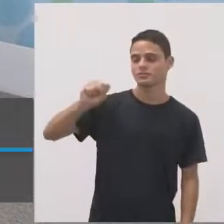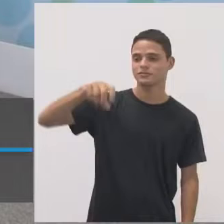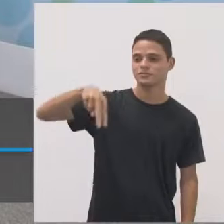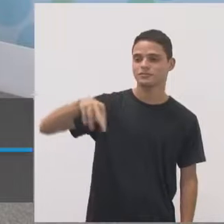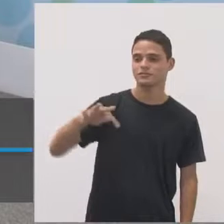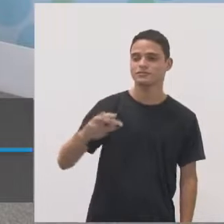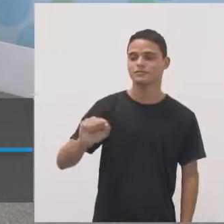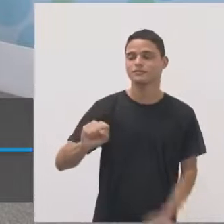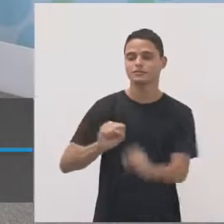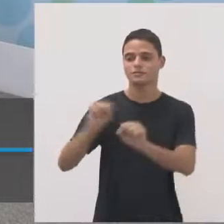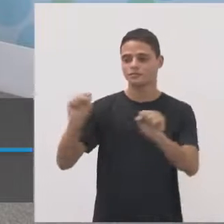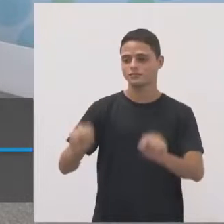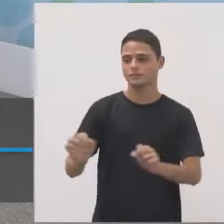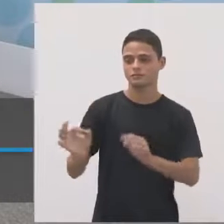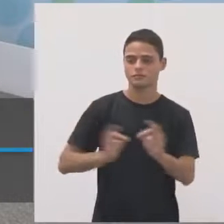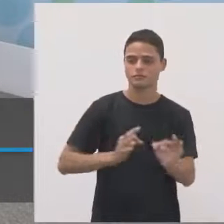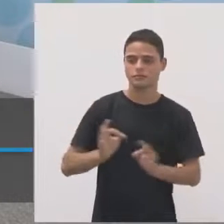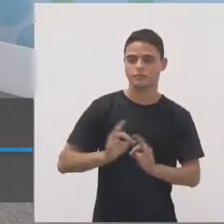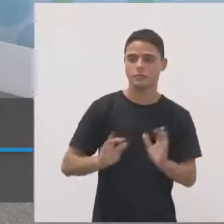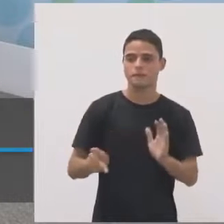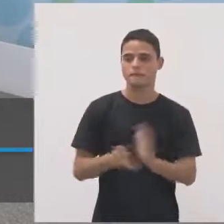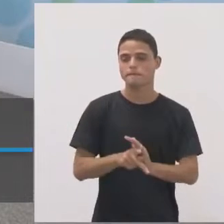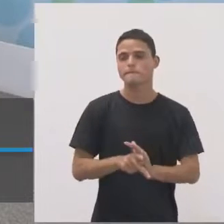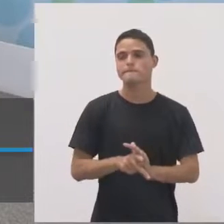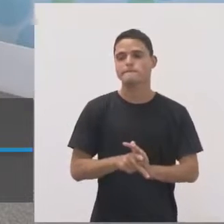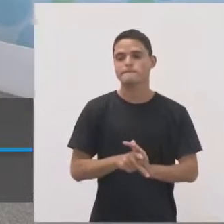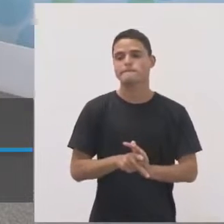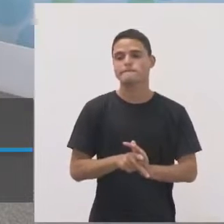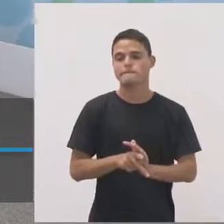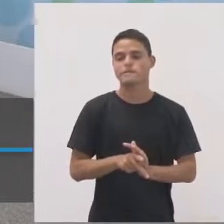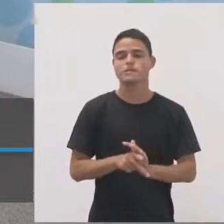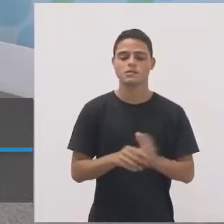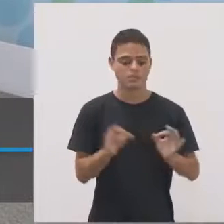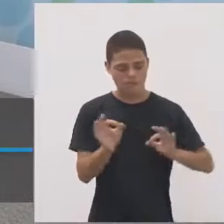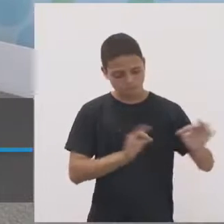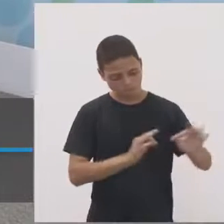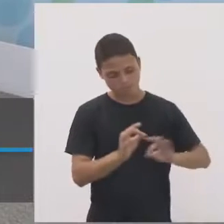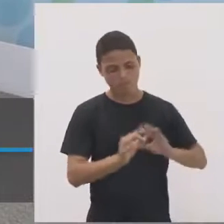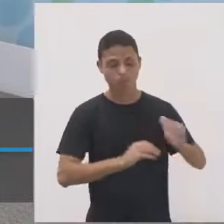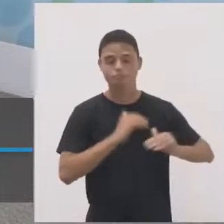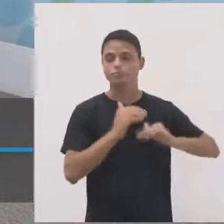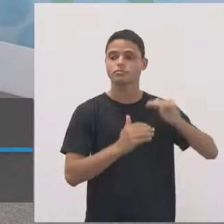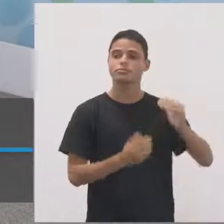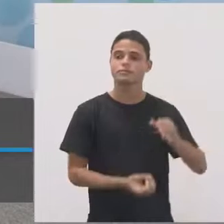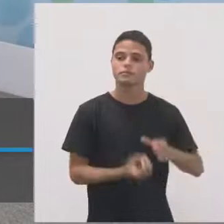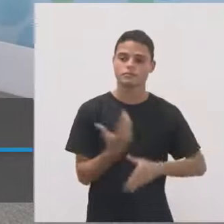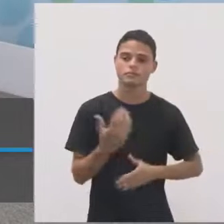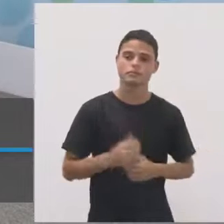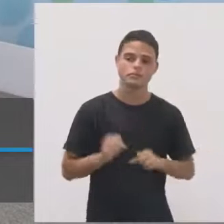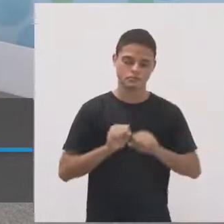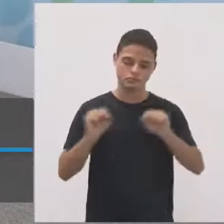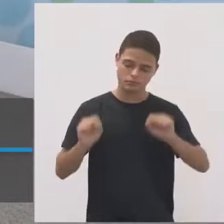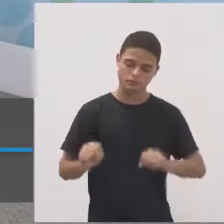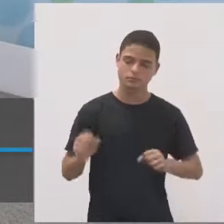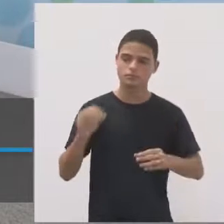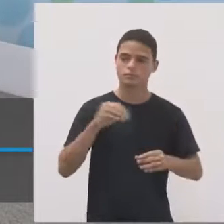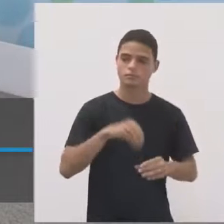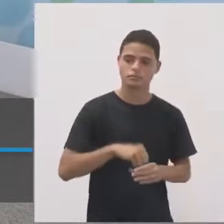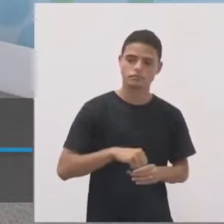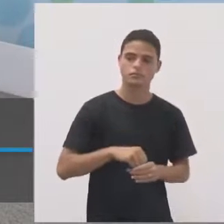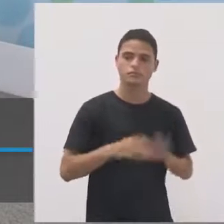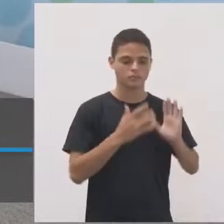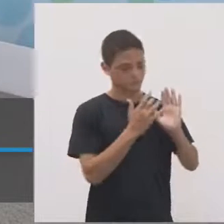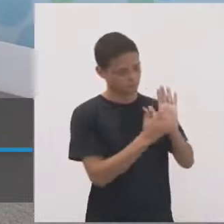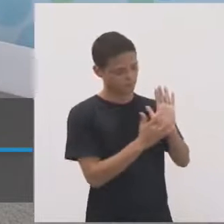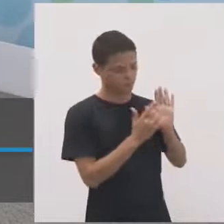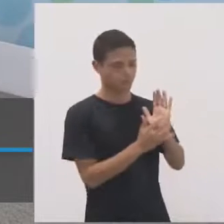sistema operacional focada só na Apple. Então, eles foram lá, desenvolveram esse sistema operacional, colocaram dentro dos iPads dele,